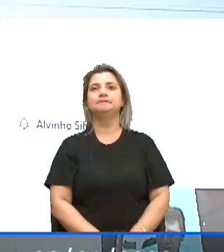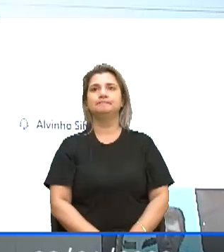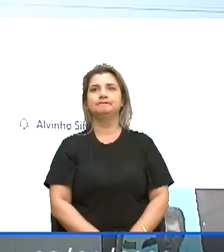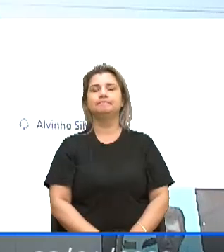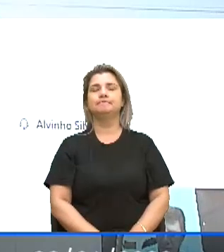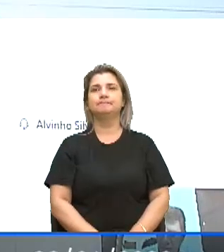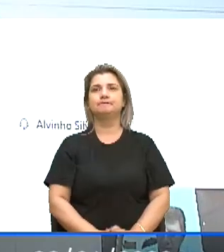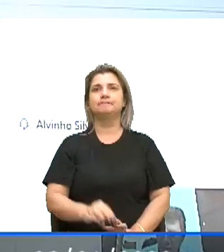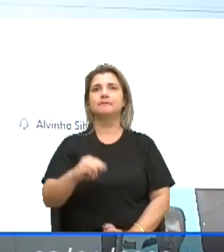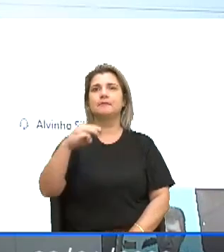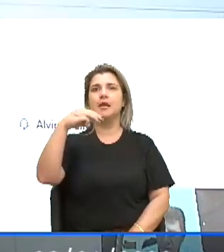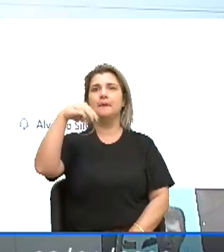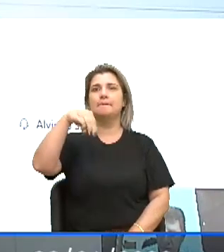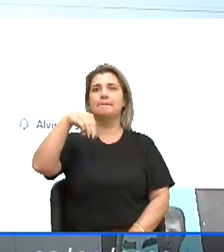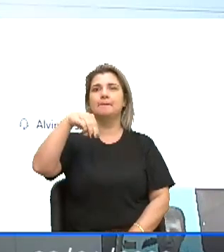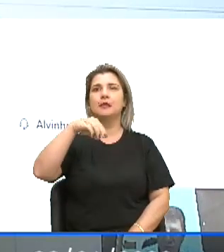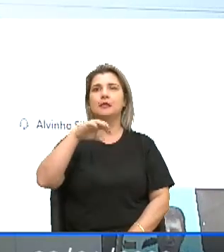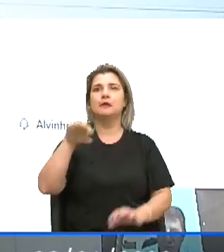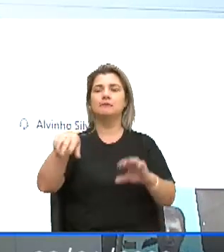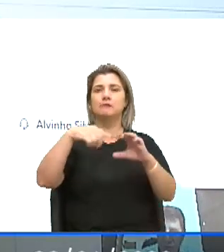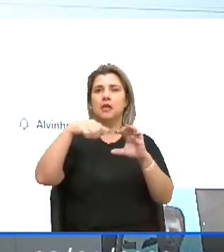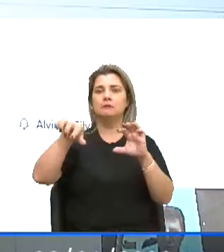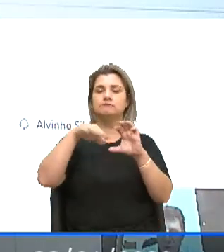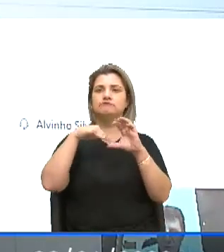marcelo.valandro. Chat aqui do ladinho também,